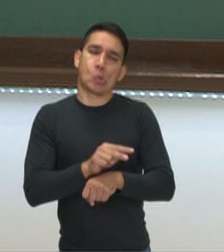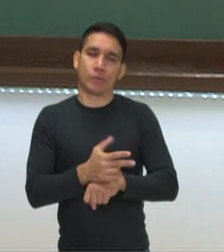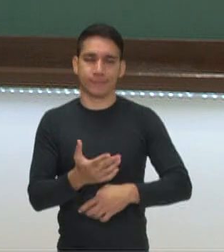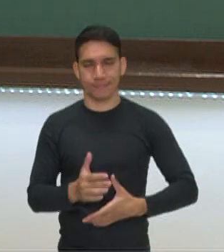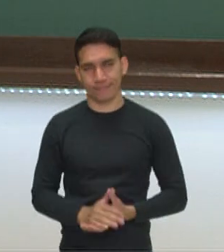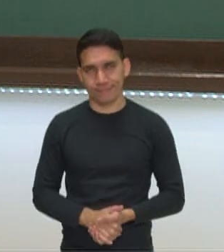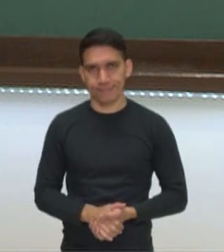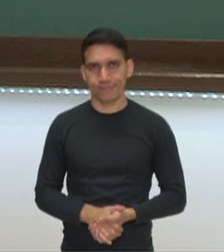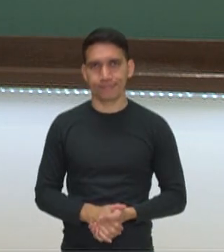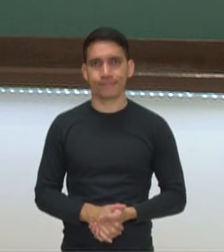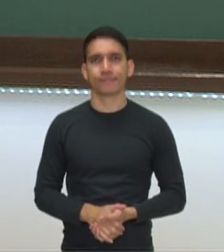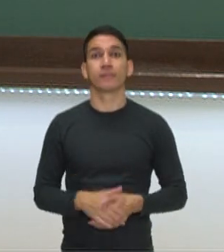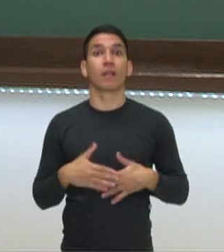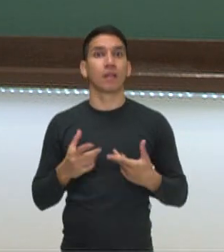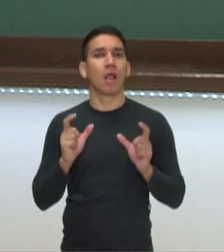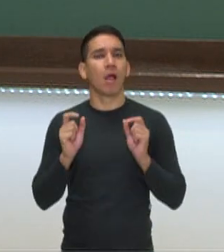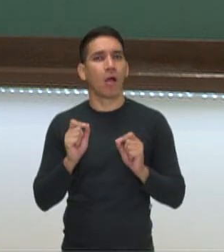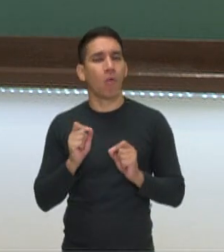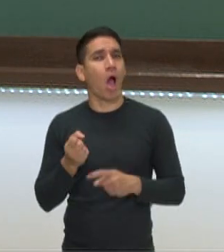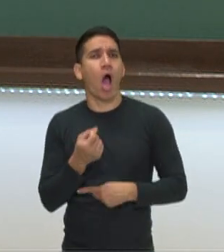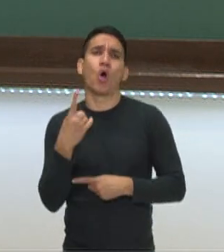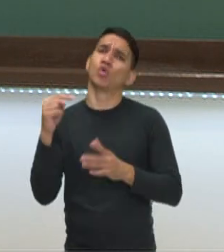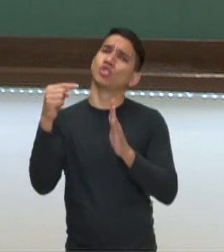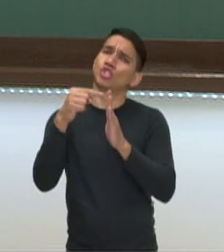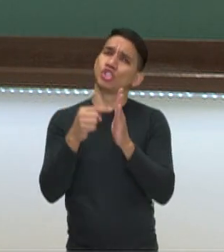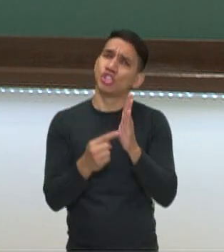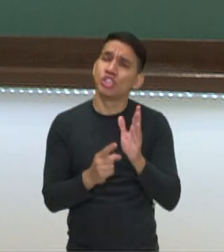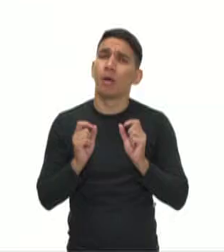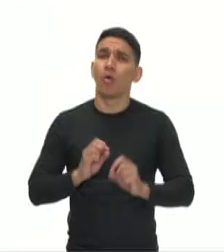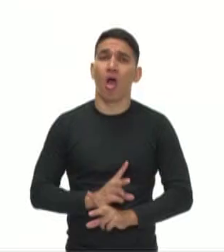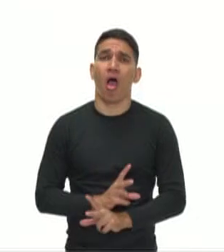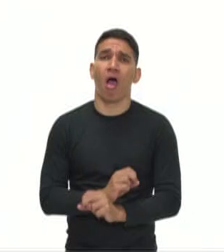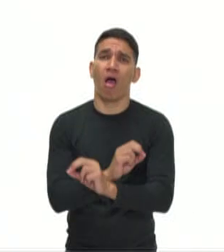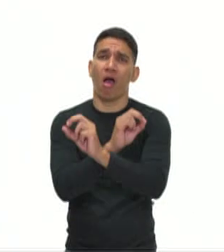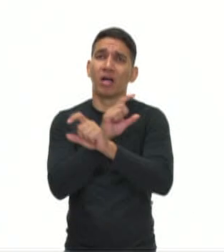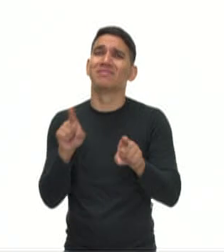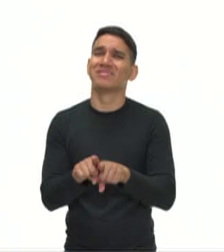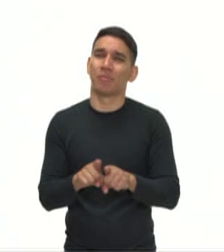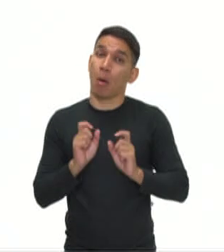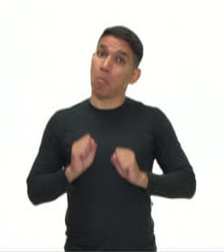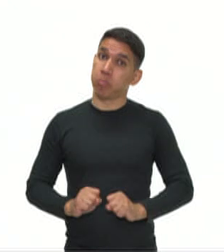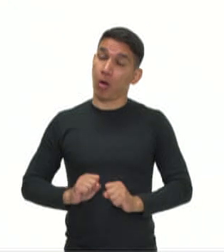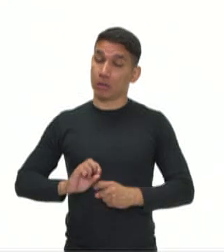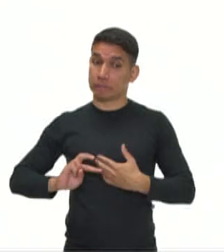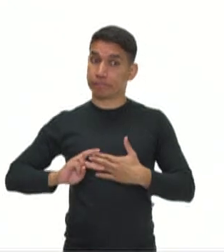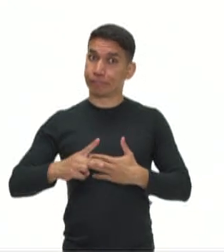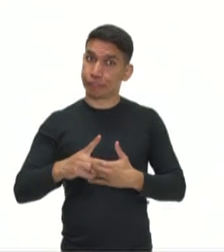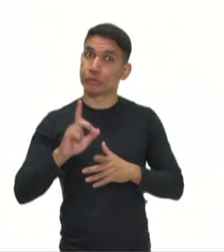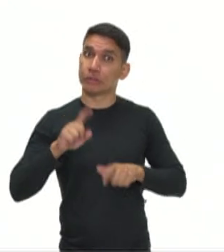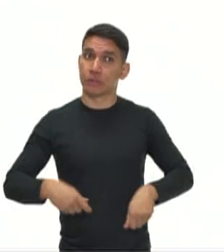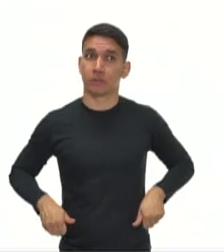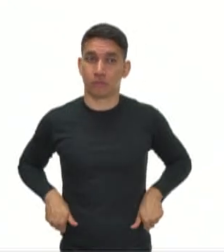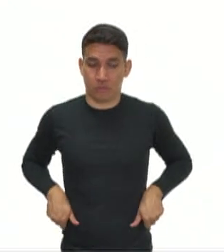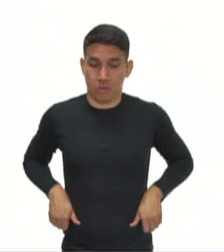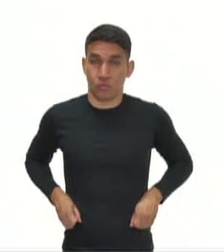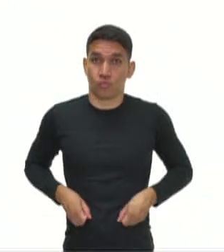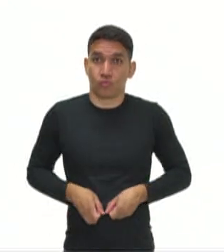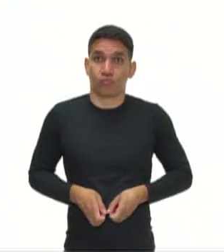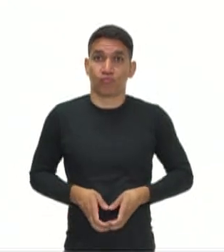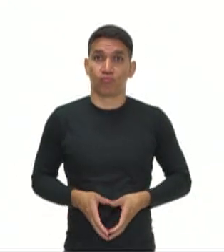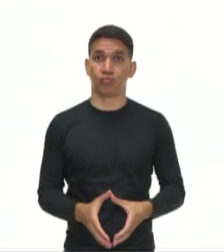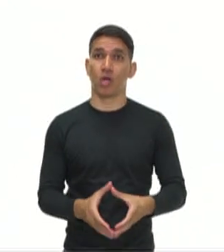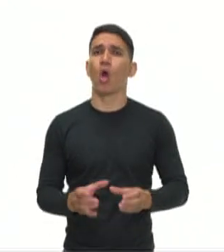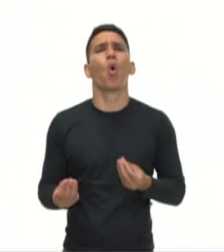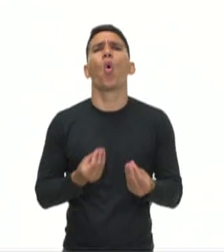E alguns tipos de câncer também podem afetar o sistema urinário, o que também é bastante preocupante, né? Como é que